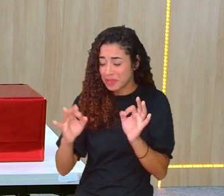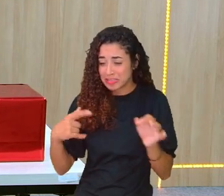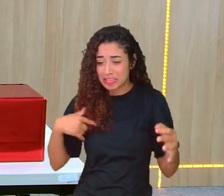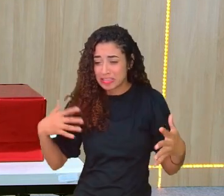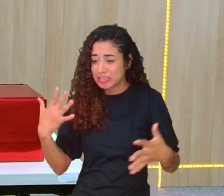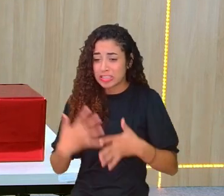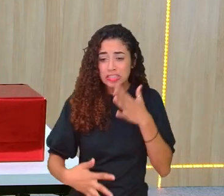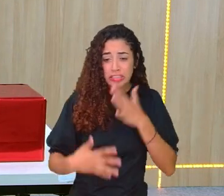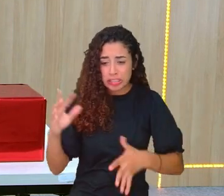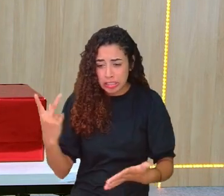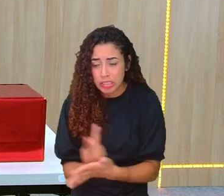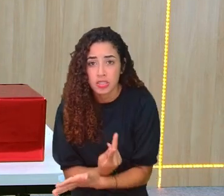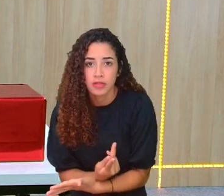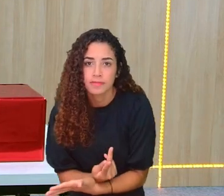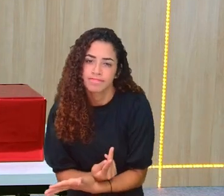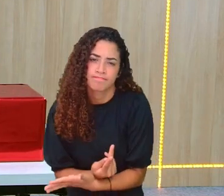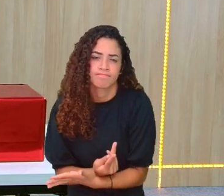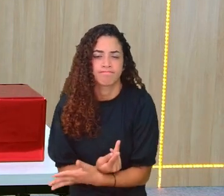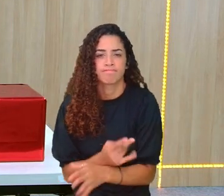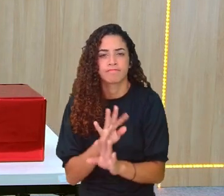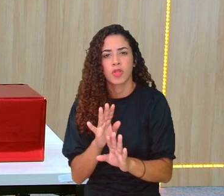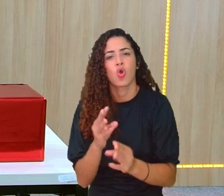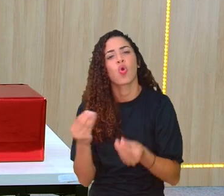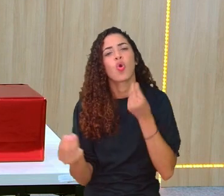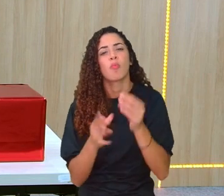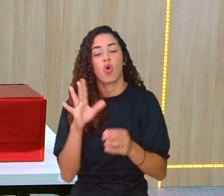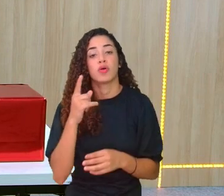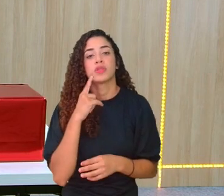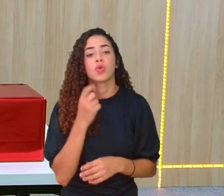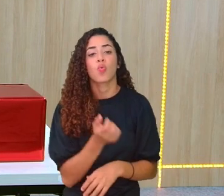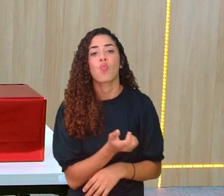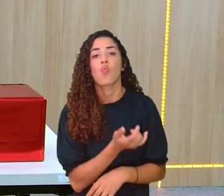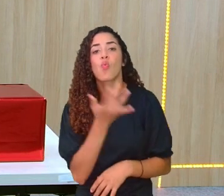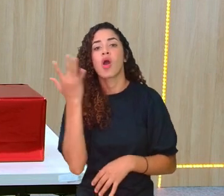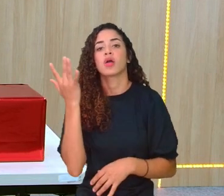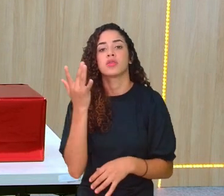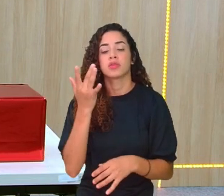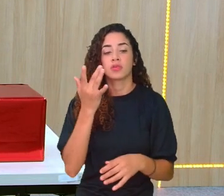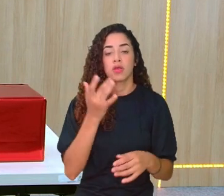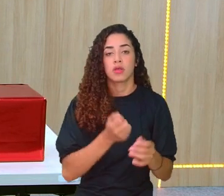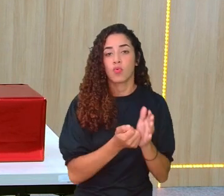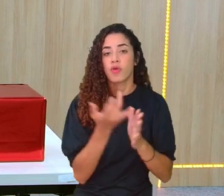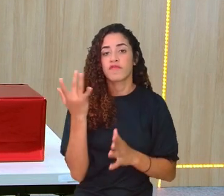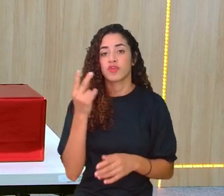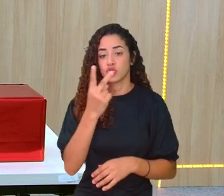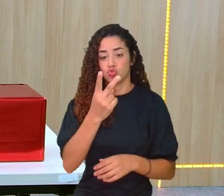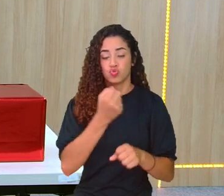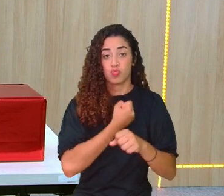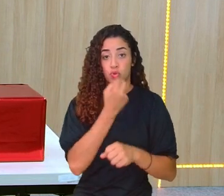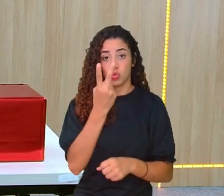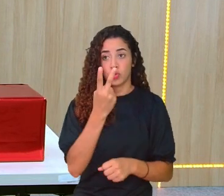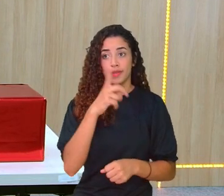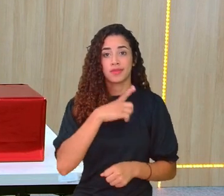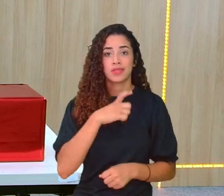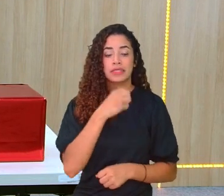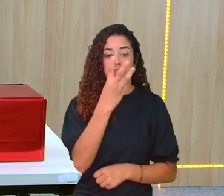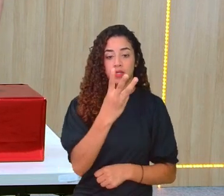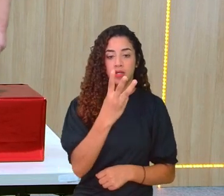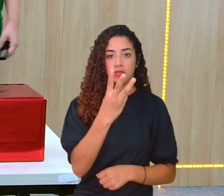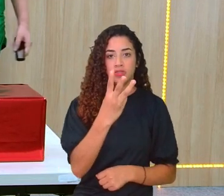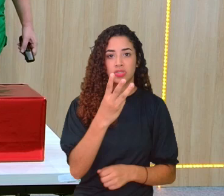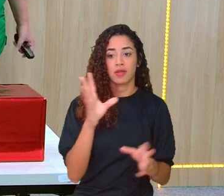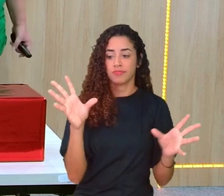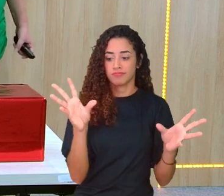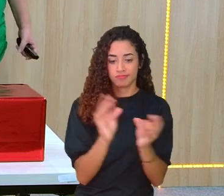Não, eu vou fazer assim, eu tenho quantas vezes o 2? Vezes o 2? Eu tenho 1, 2, 3, então 3 vezes 2, que